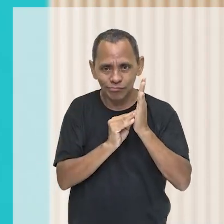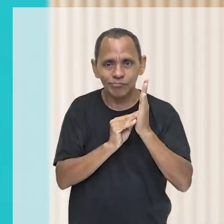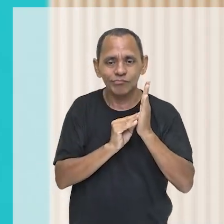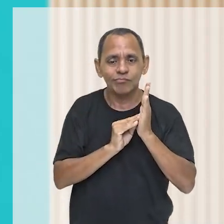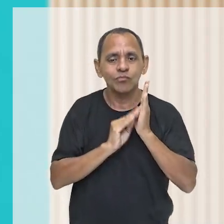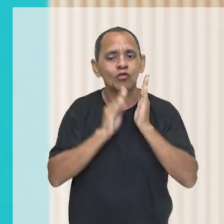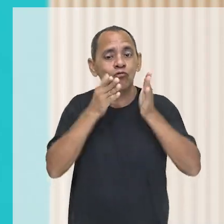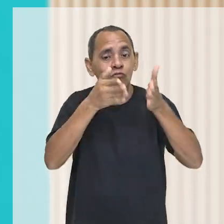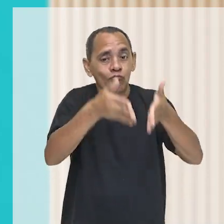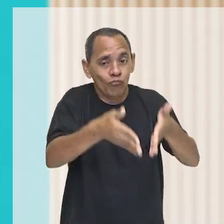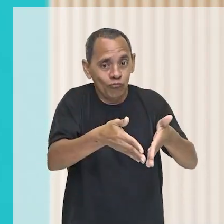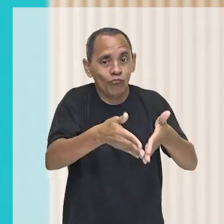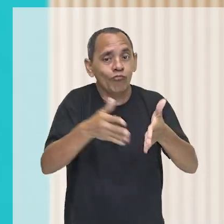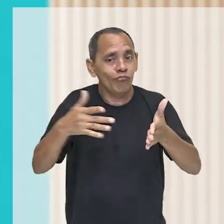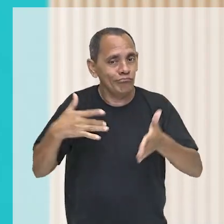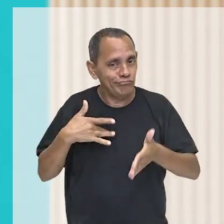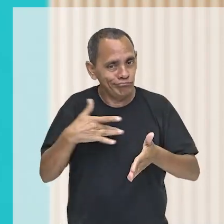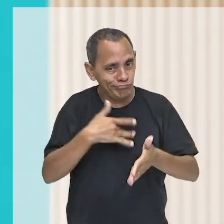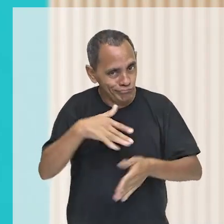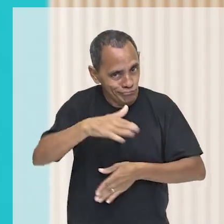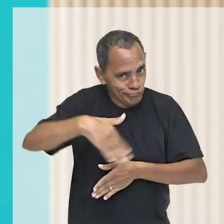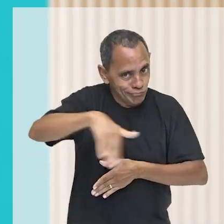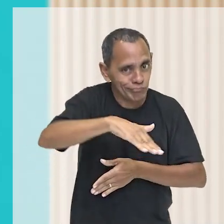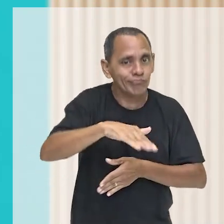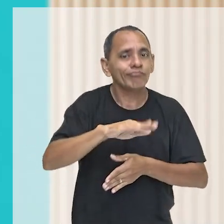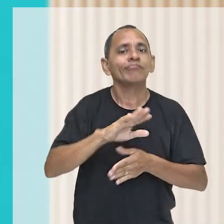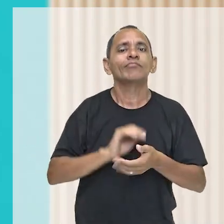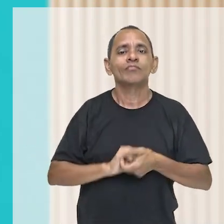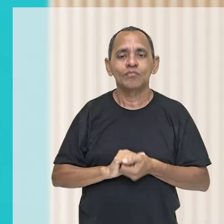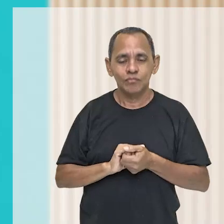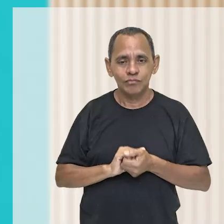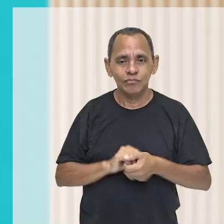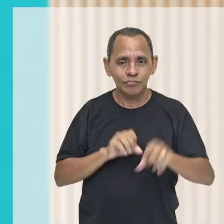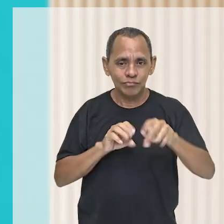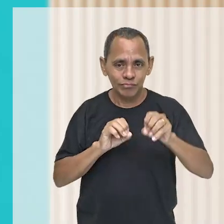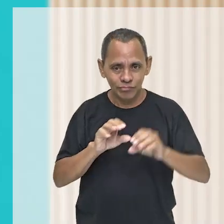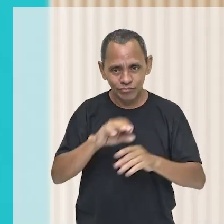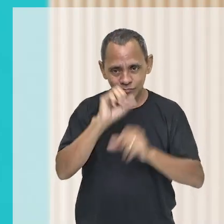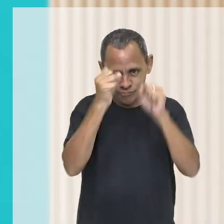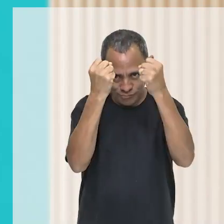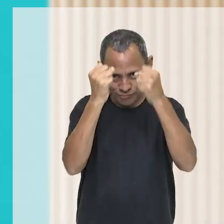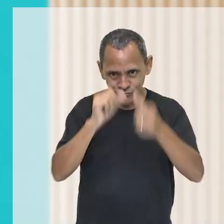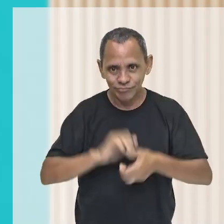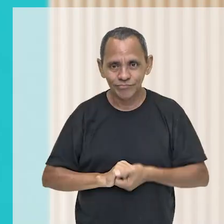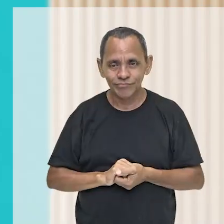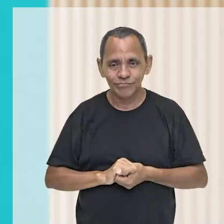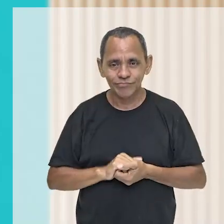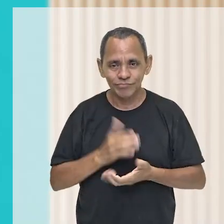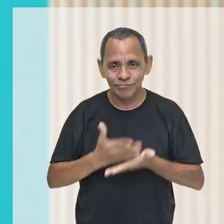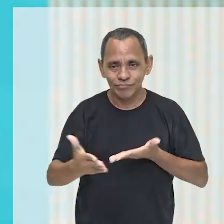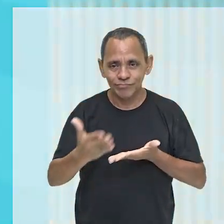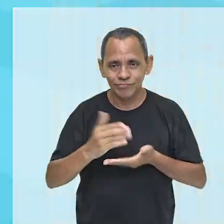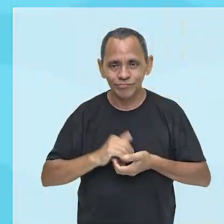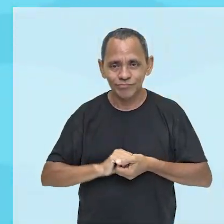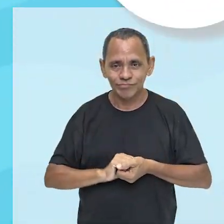de saúde em relação com a educação física. Acompanhem e assistam junto comigo.